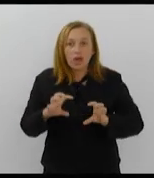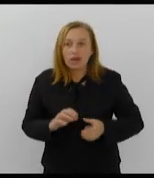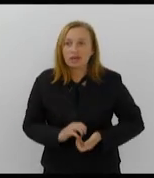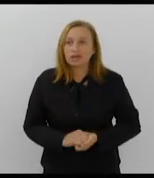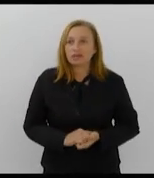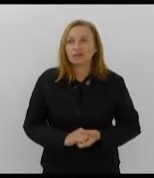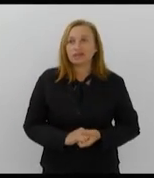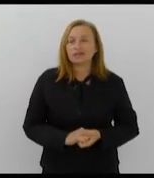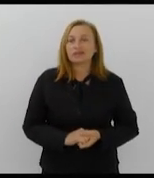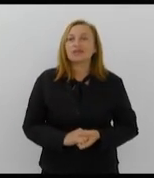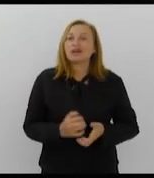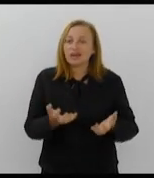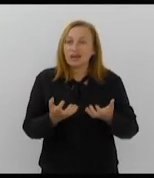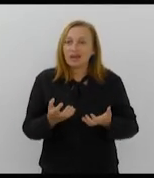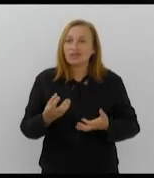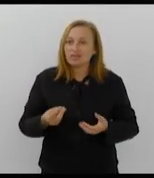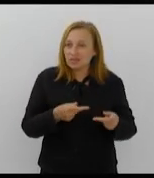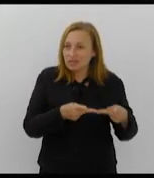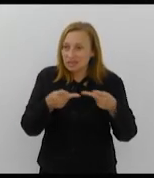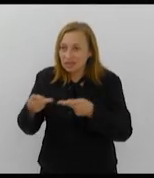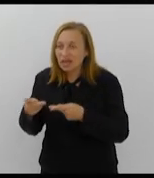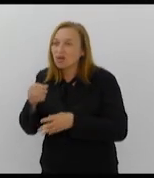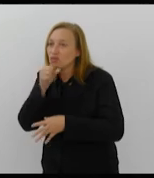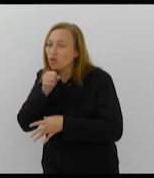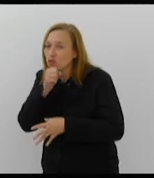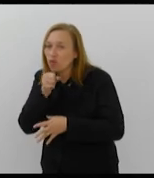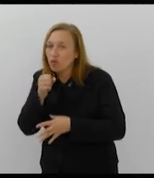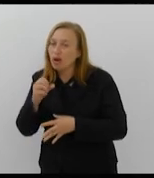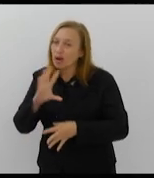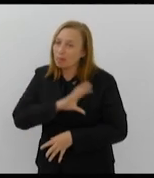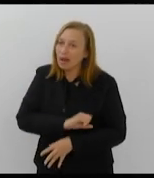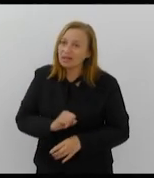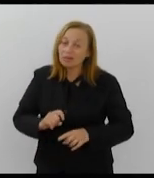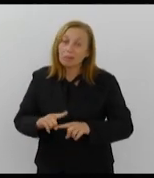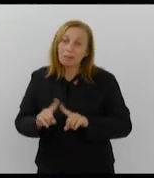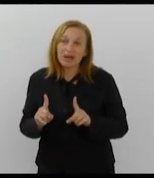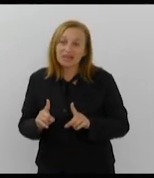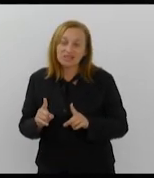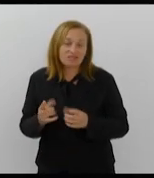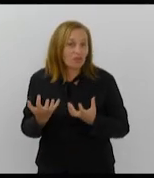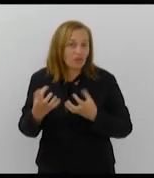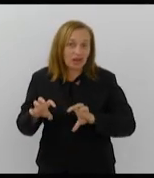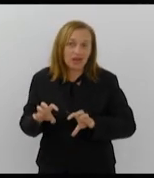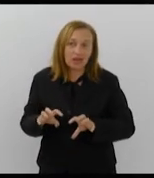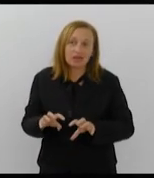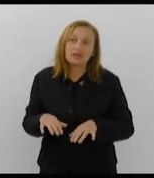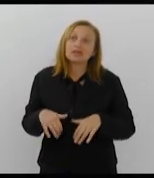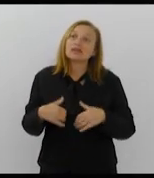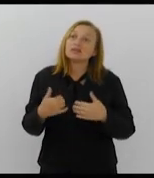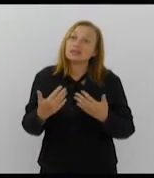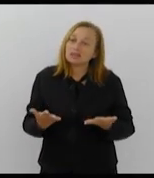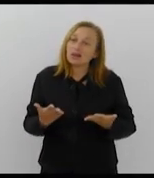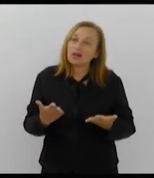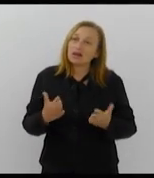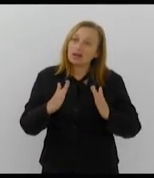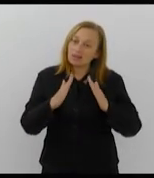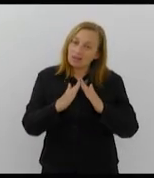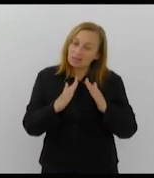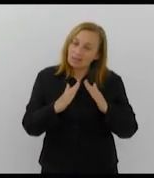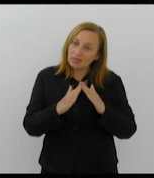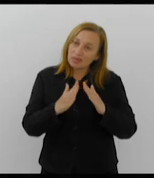Querem visitar os avós, queridos, famílias, mas nem eles querem mais. ou seja, é meu lar, o Rio de